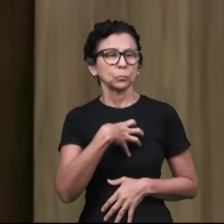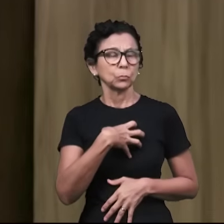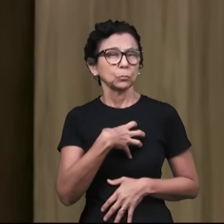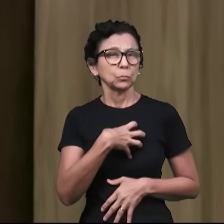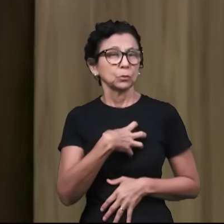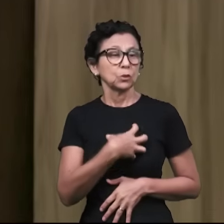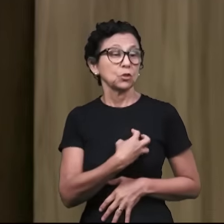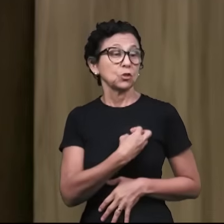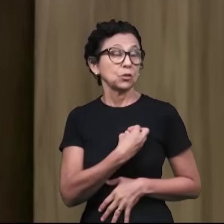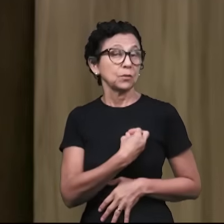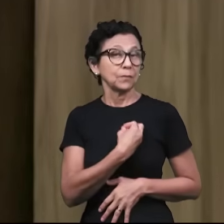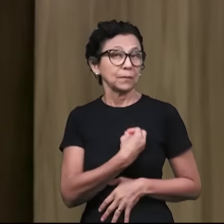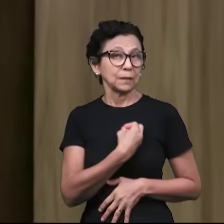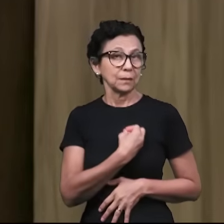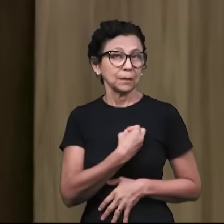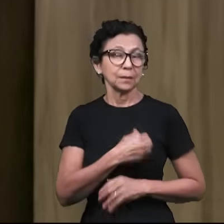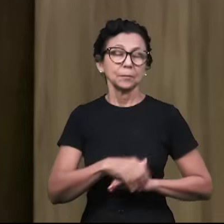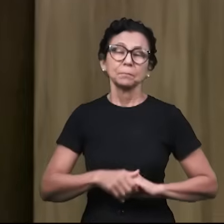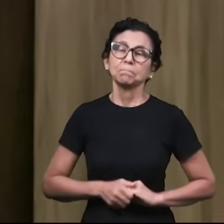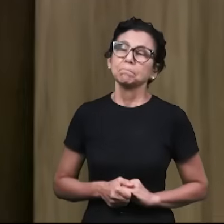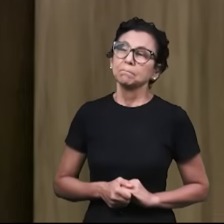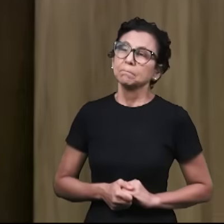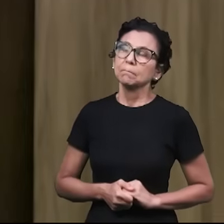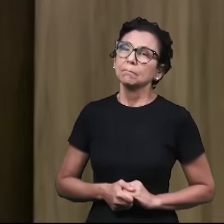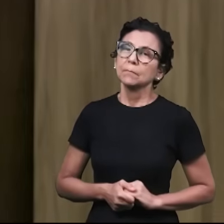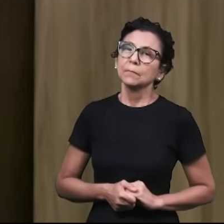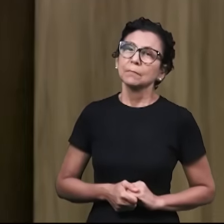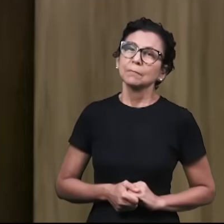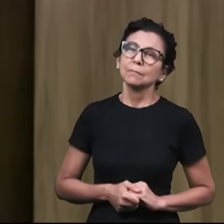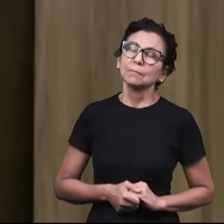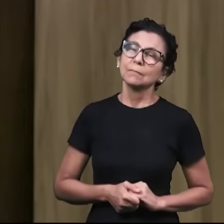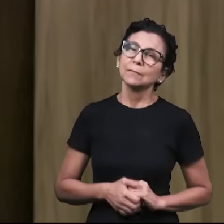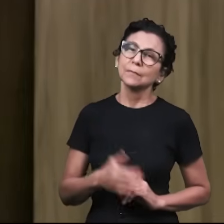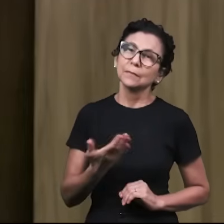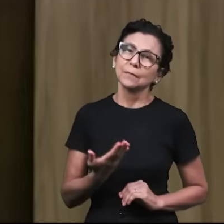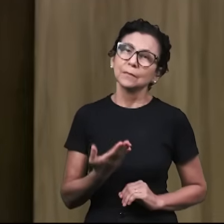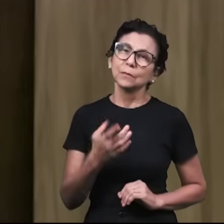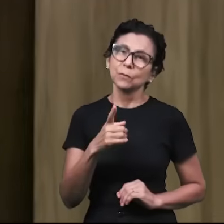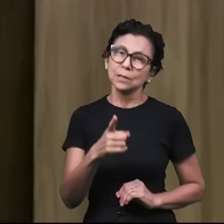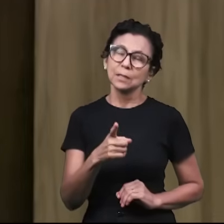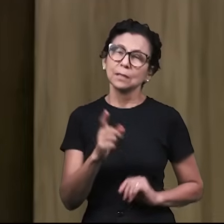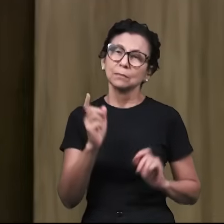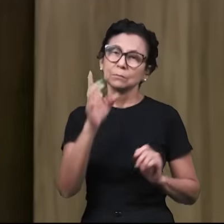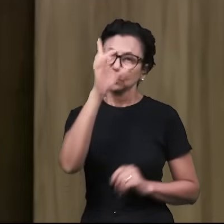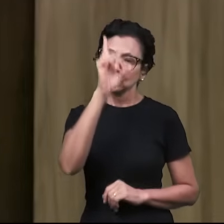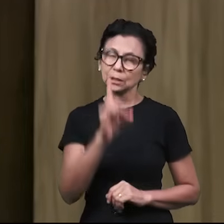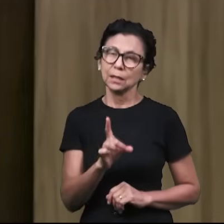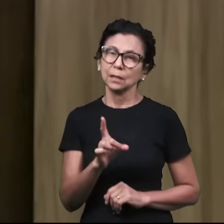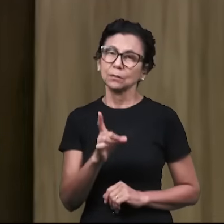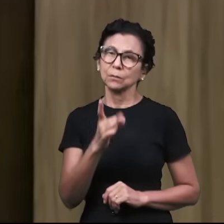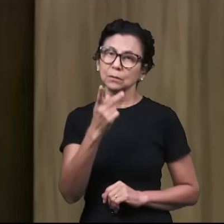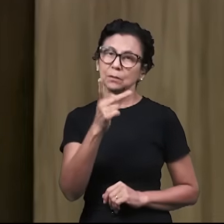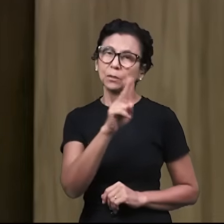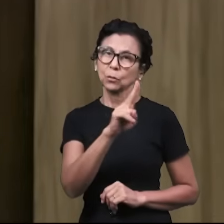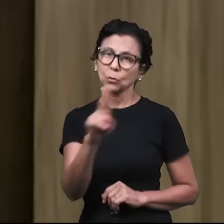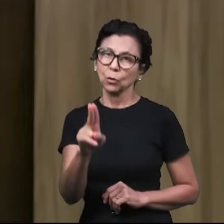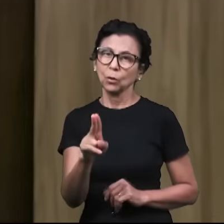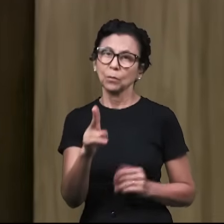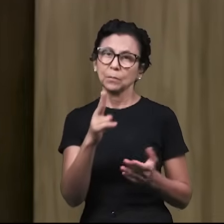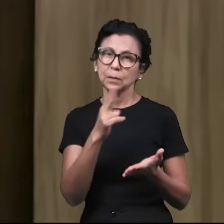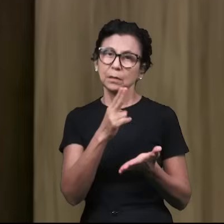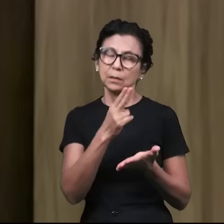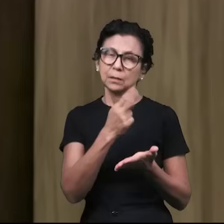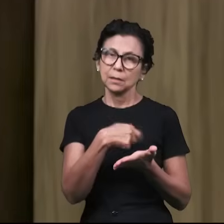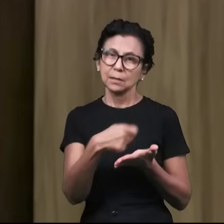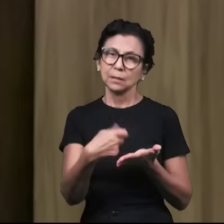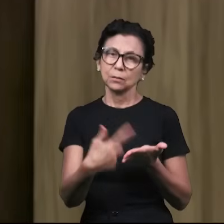homem a bênção de ter o seu nome escrito no livro da vida. Algumas pessoas acham que essa maneira é ser bonzinho, é